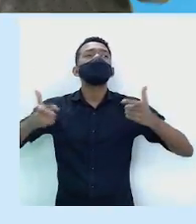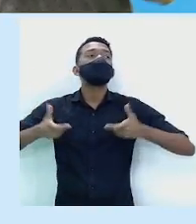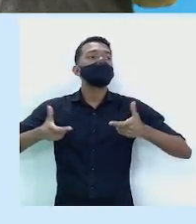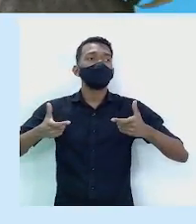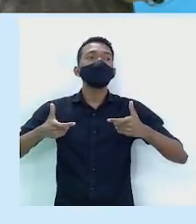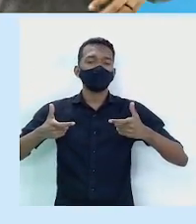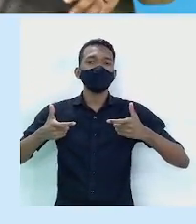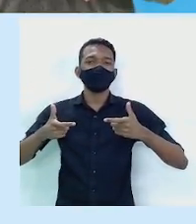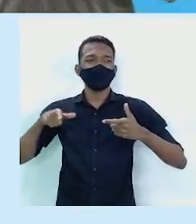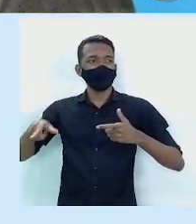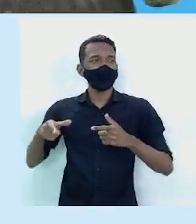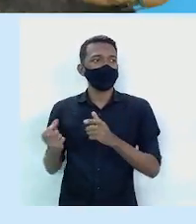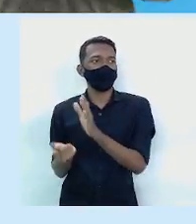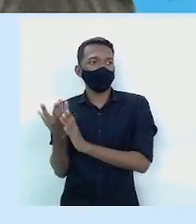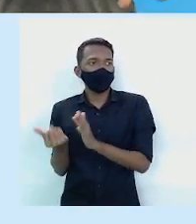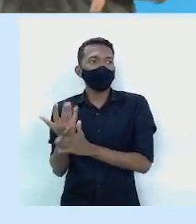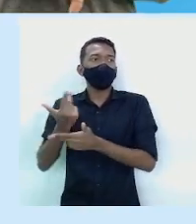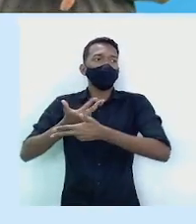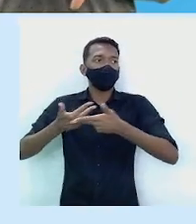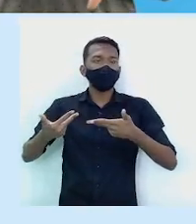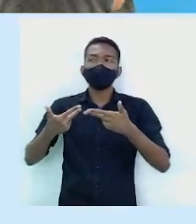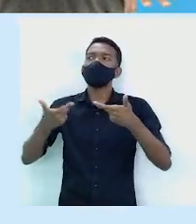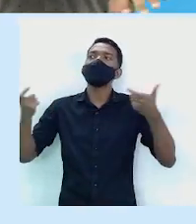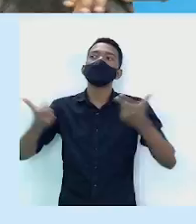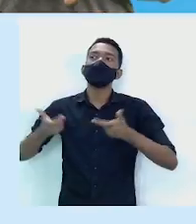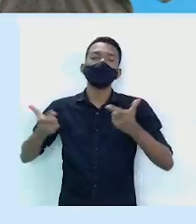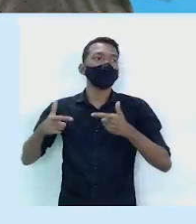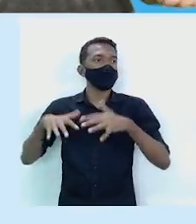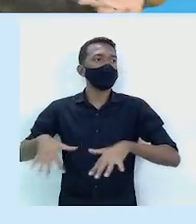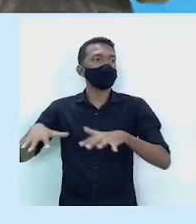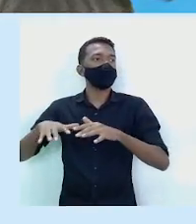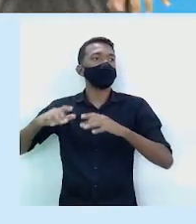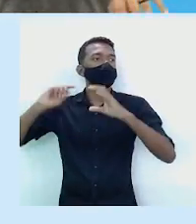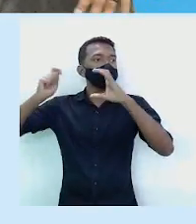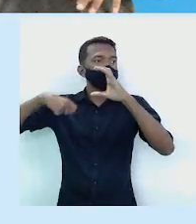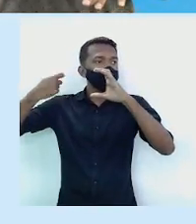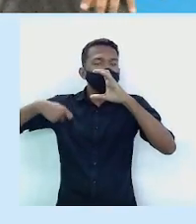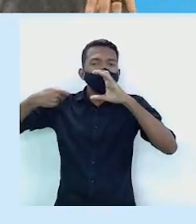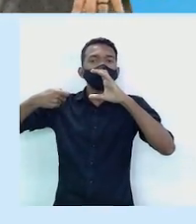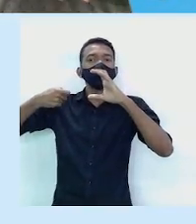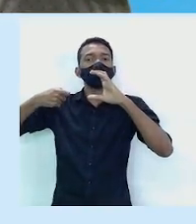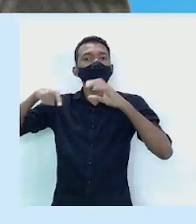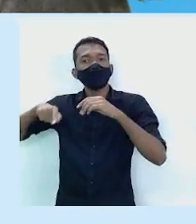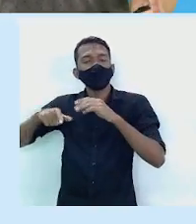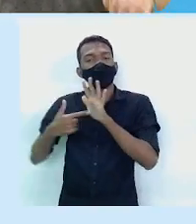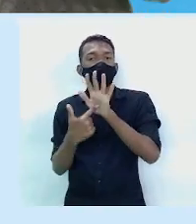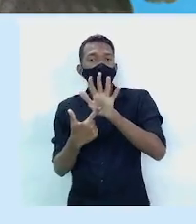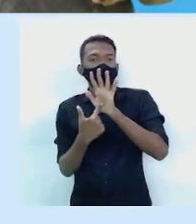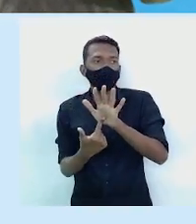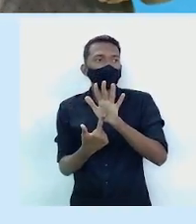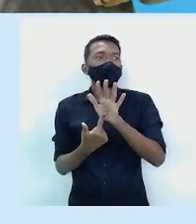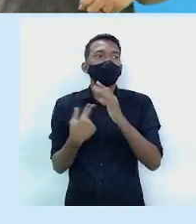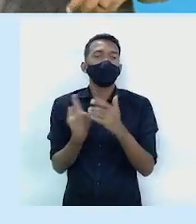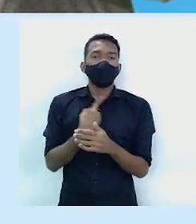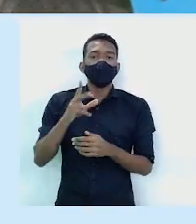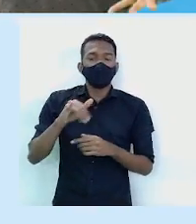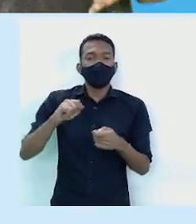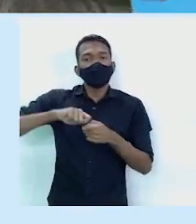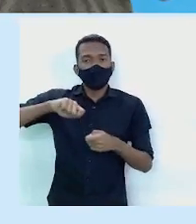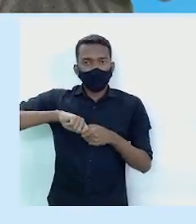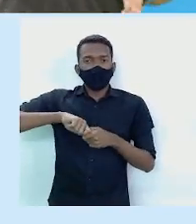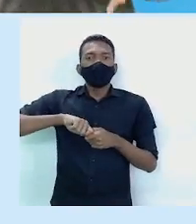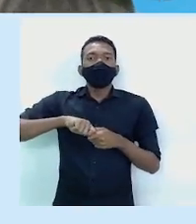onde este produto, né, onde este vídeo, esta apresentação que nós vamos